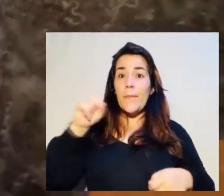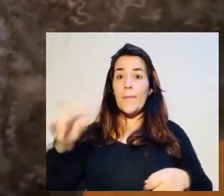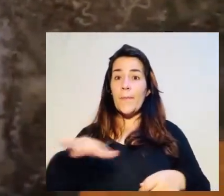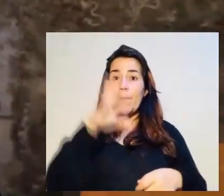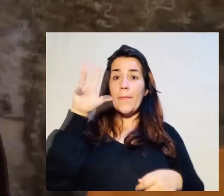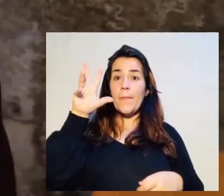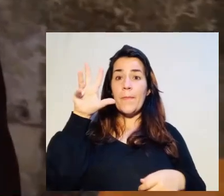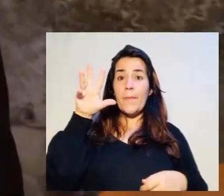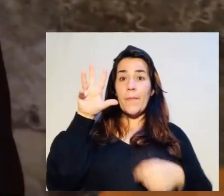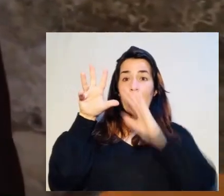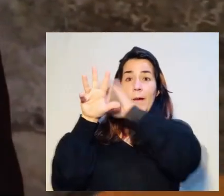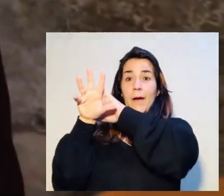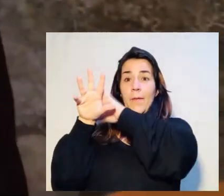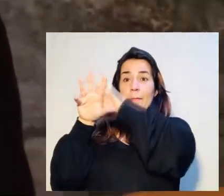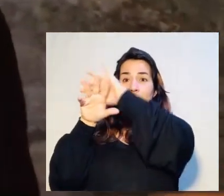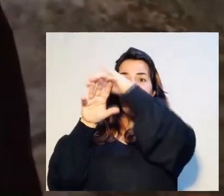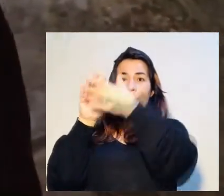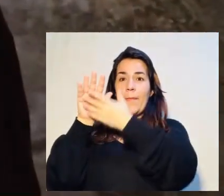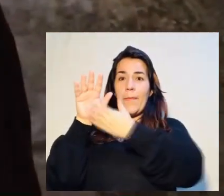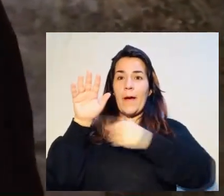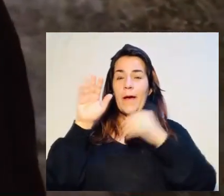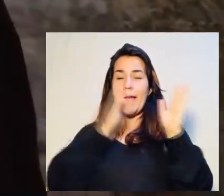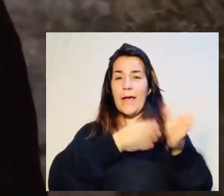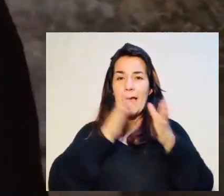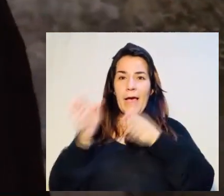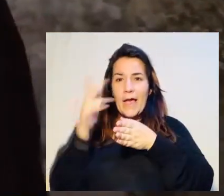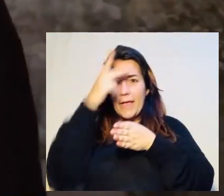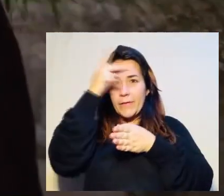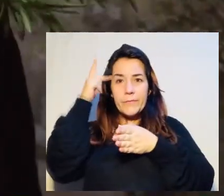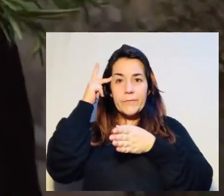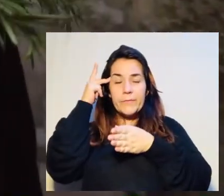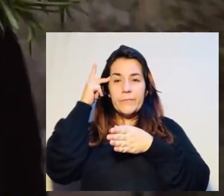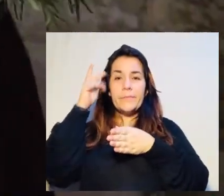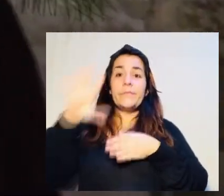decidiu pegar a mão de cada gestante que ali estava,